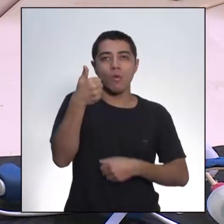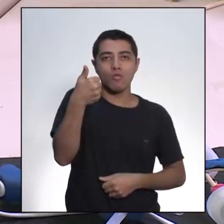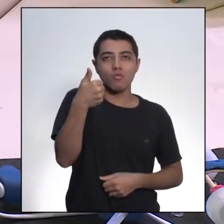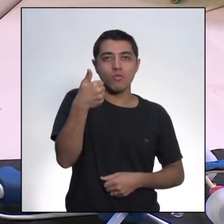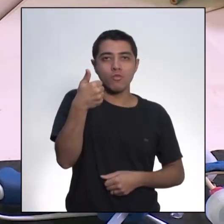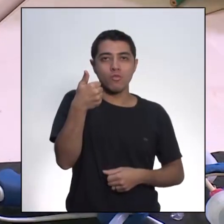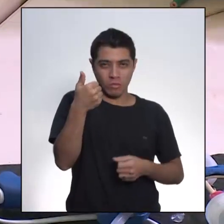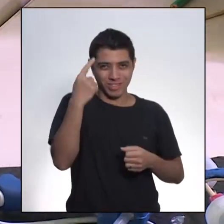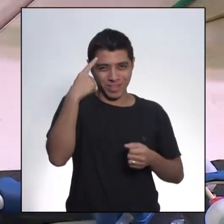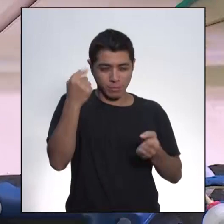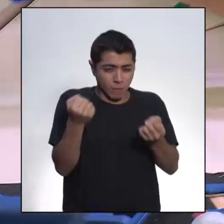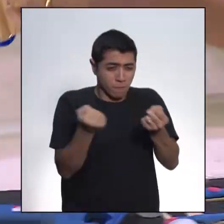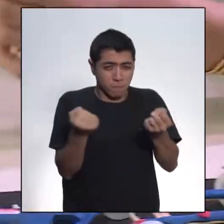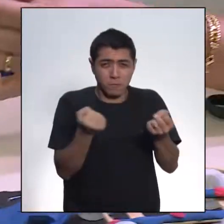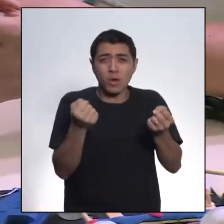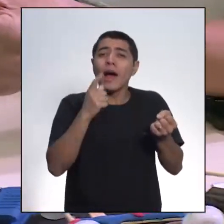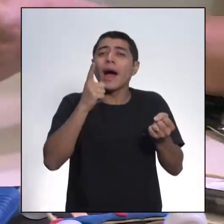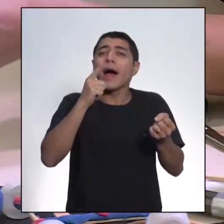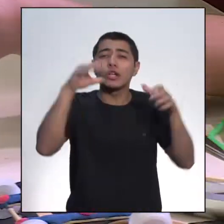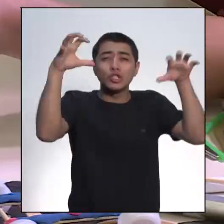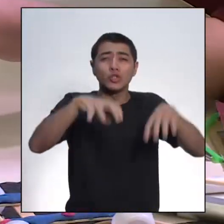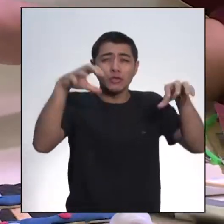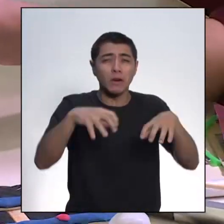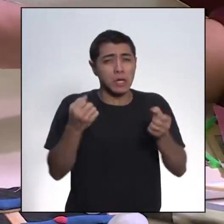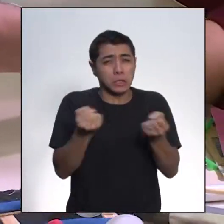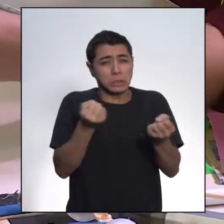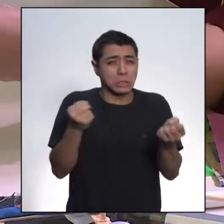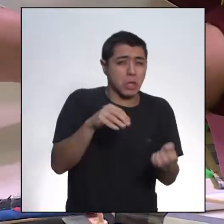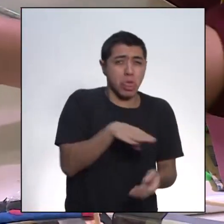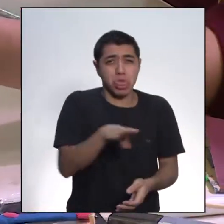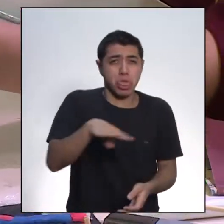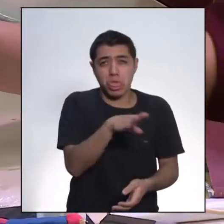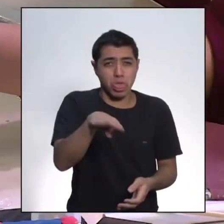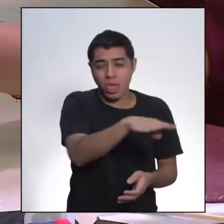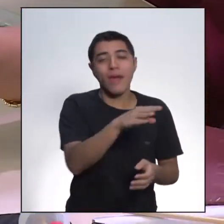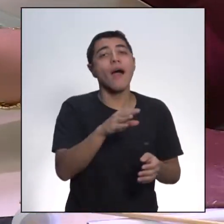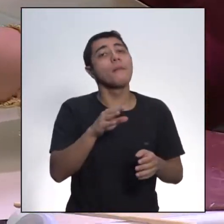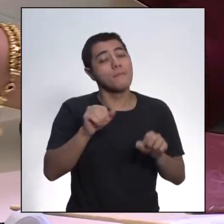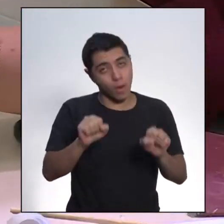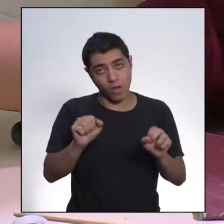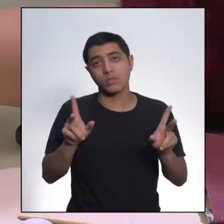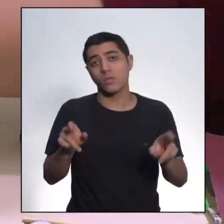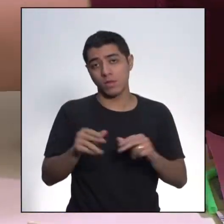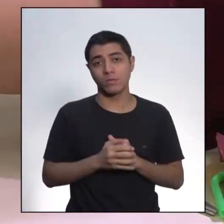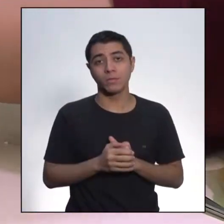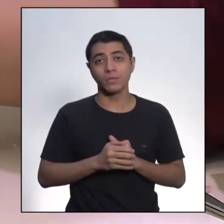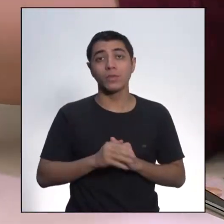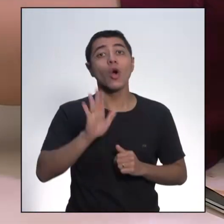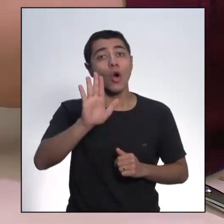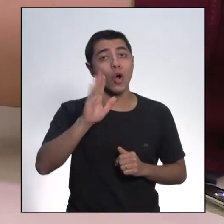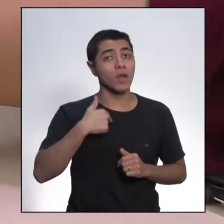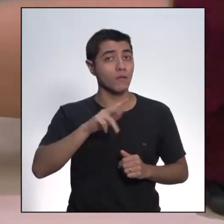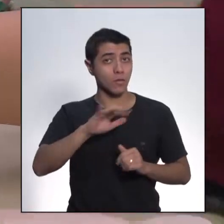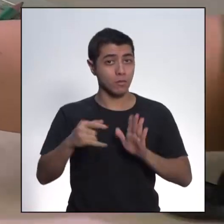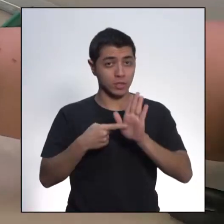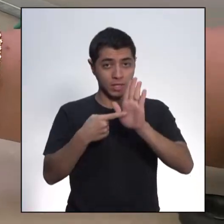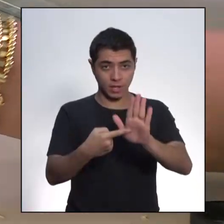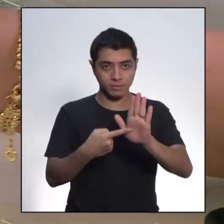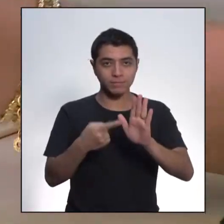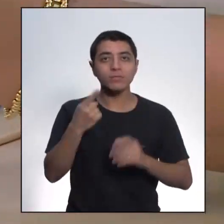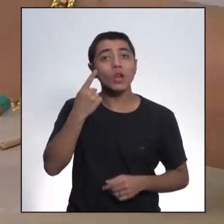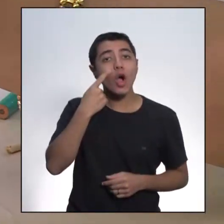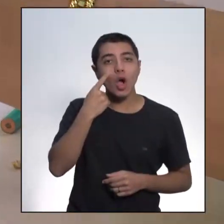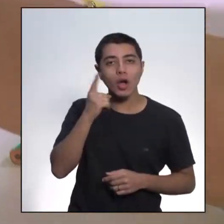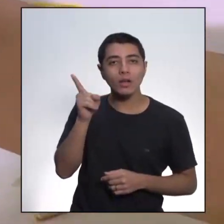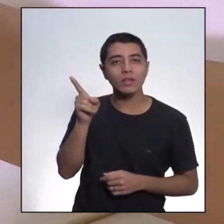mostrar, vou mostrar aqui. Ó. Conforme eu vou trazendo aqui para trás, ó, o elástico e o eixo, ele vai girando, ó, tá vendo? Ó? E ele vai